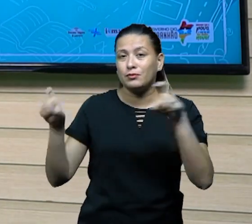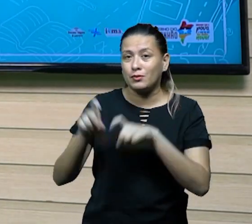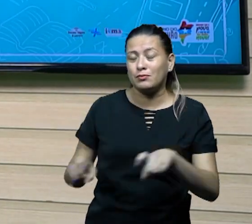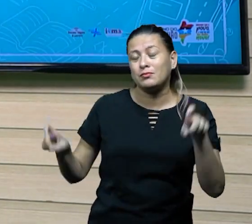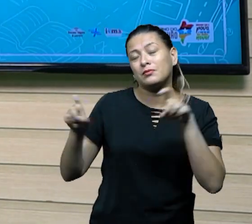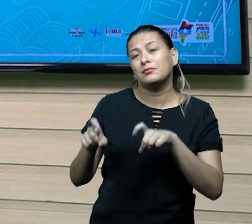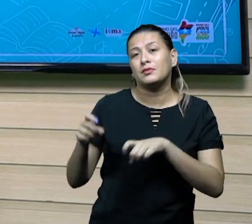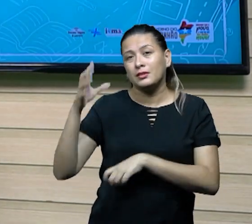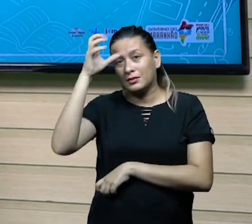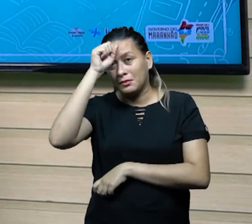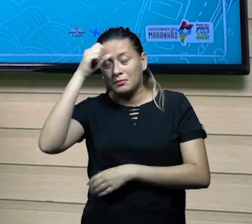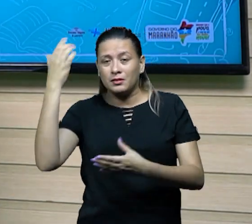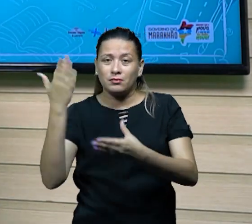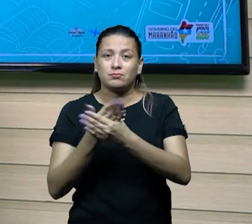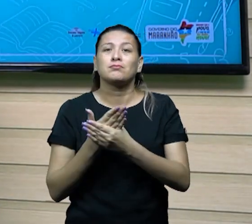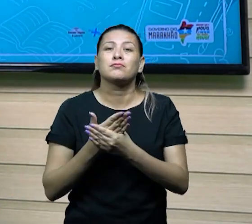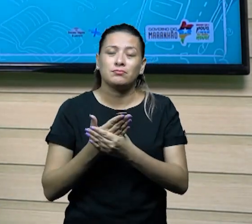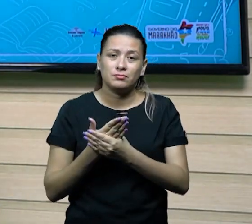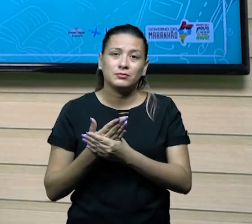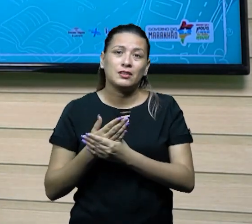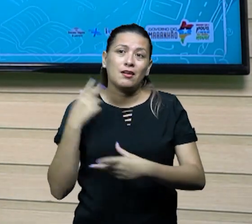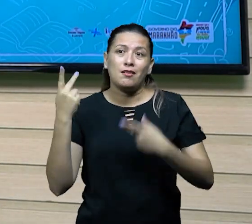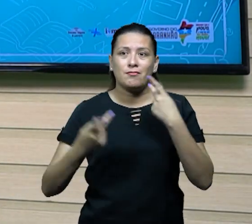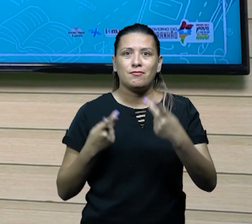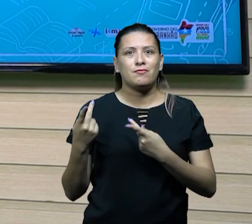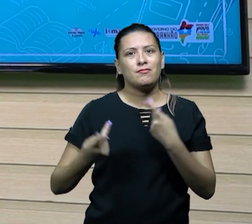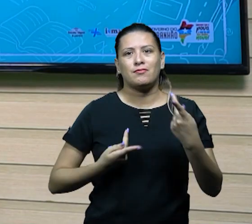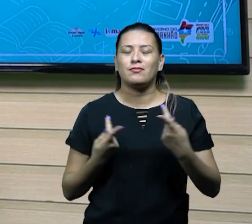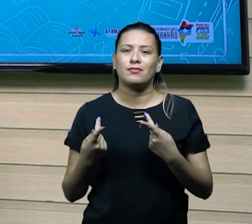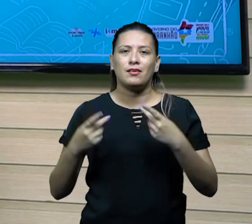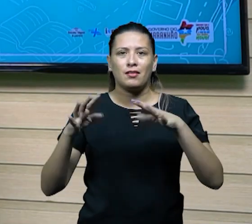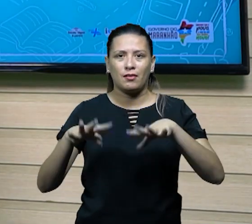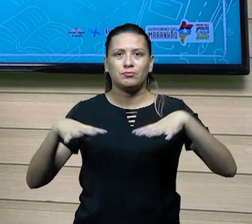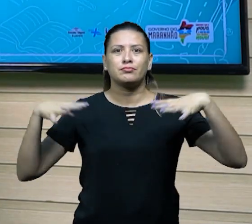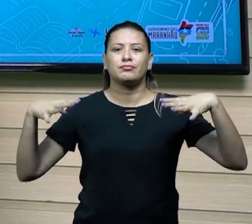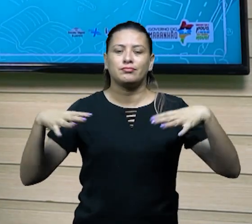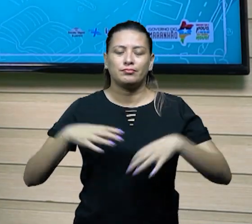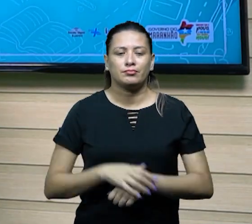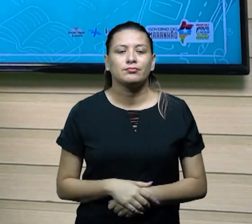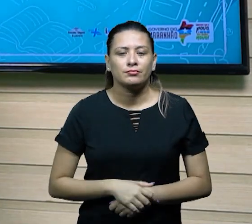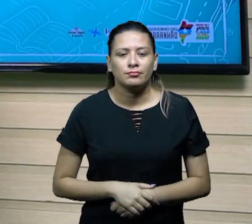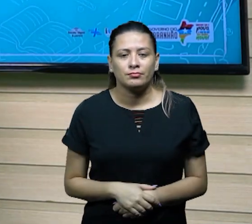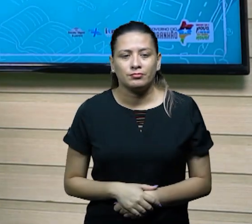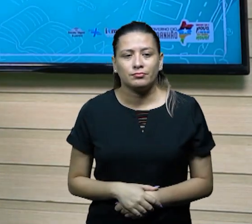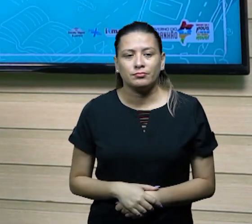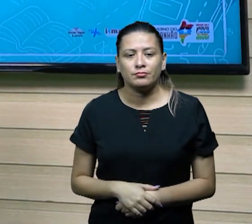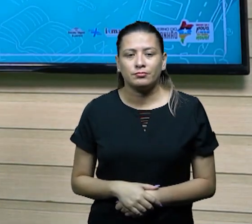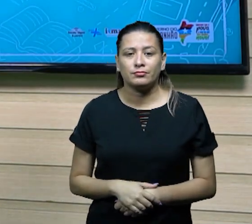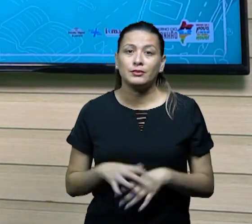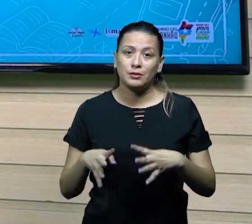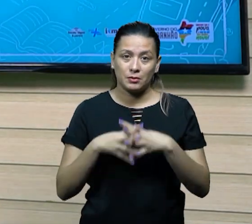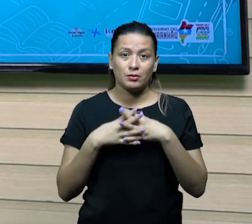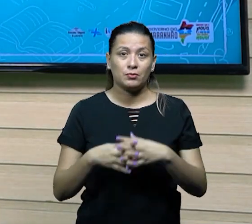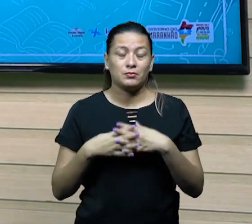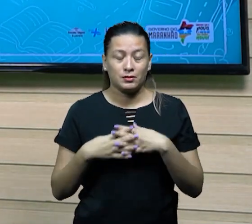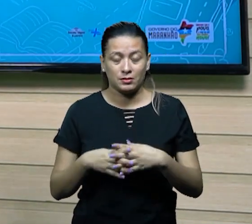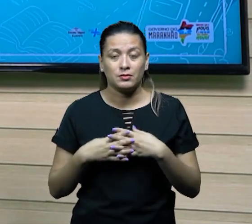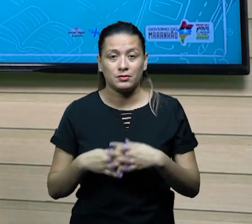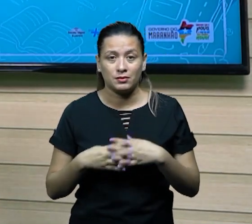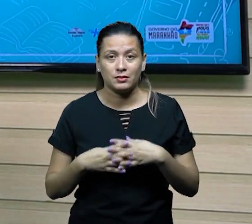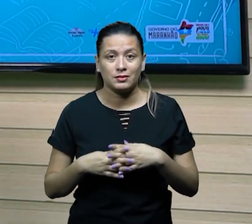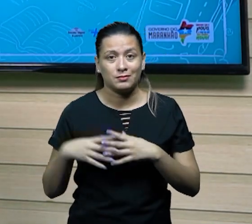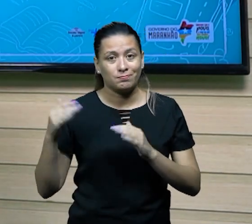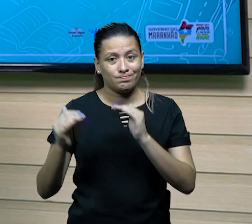aprender informática, ele precisa aprender arquivologia, ele precisa aprender a falar em público. Então uma complexidade assim, fora de